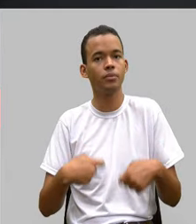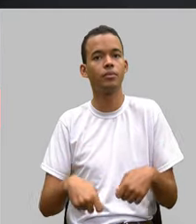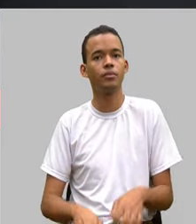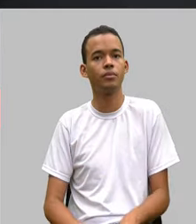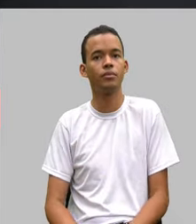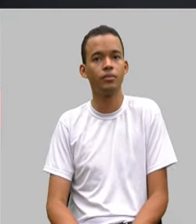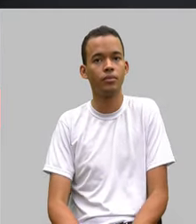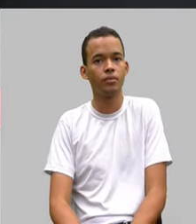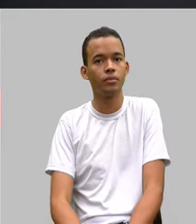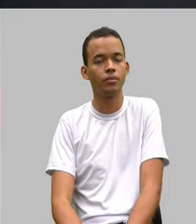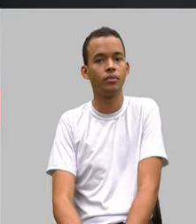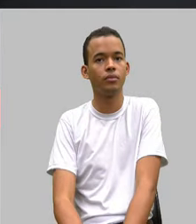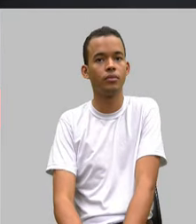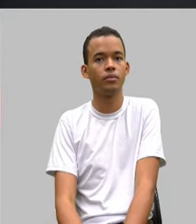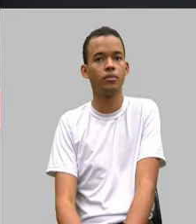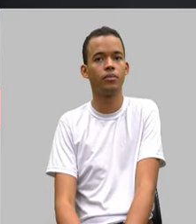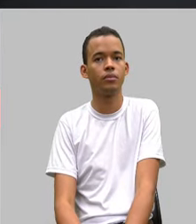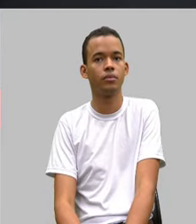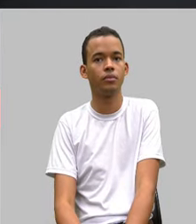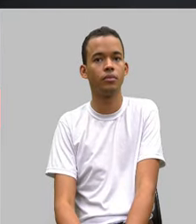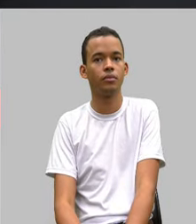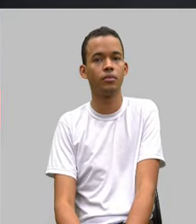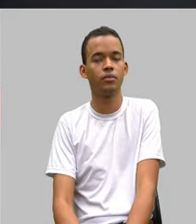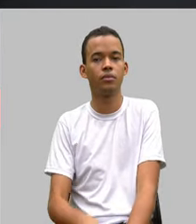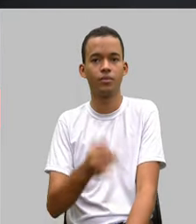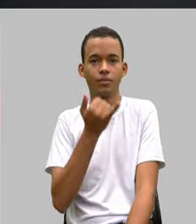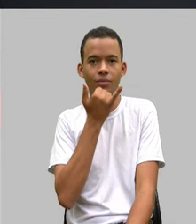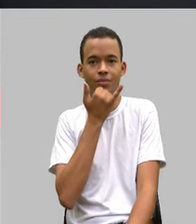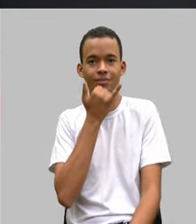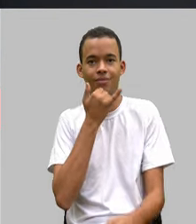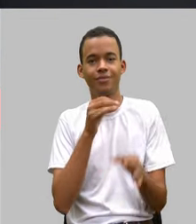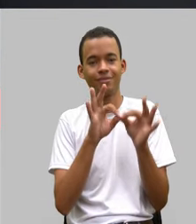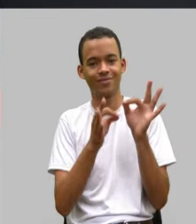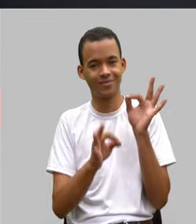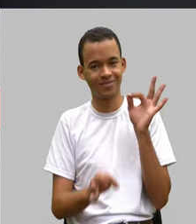meu próximo slide aí que a introdução foi muito